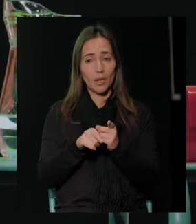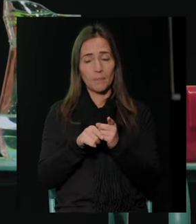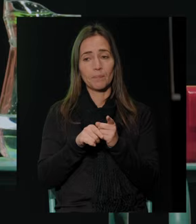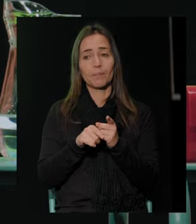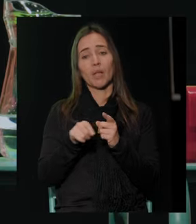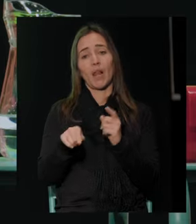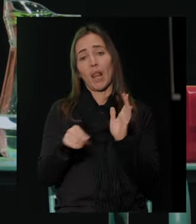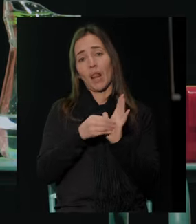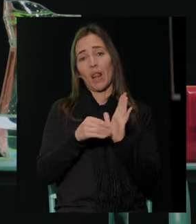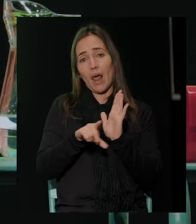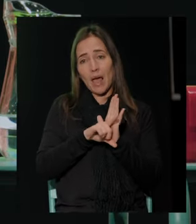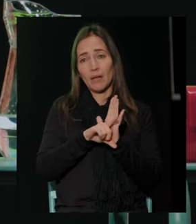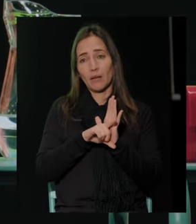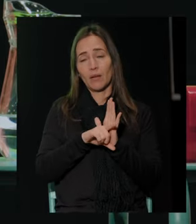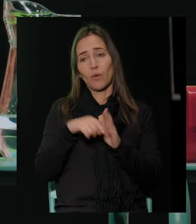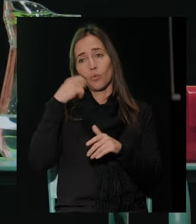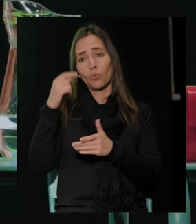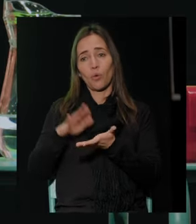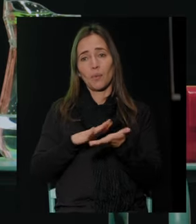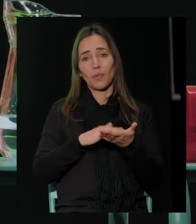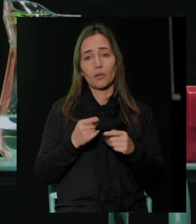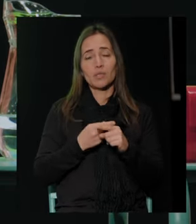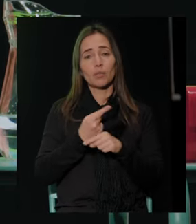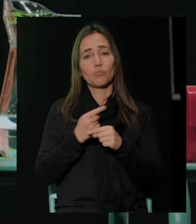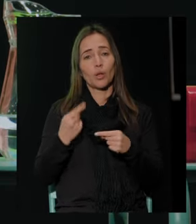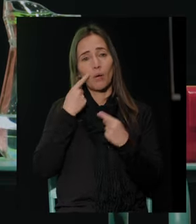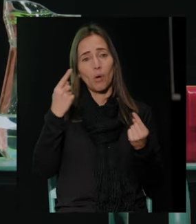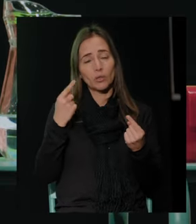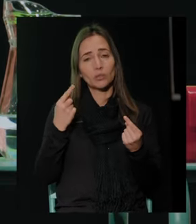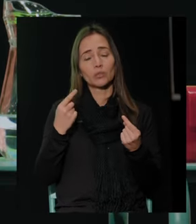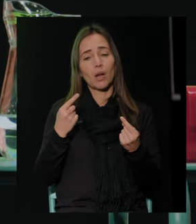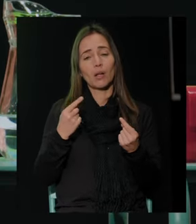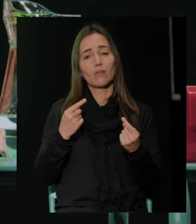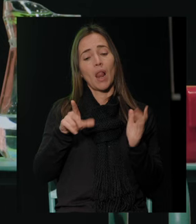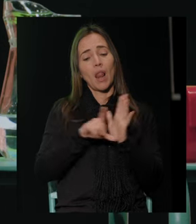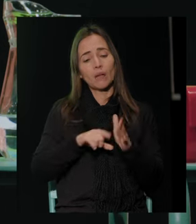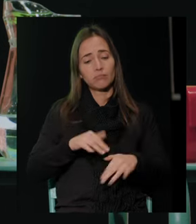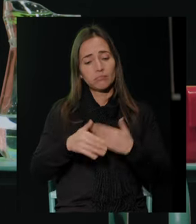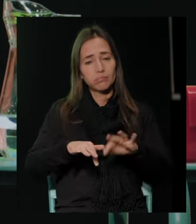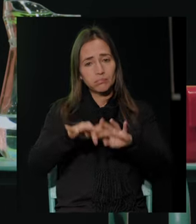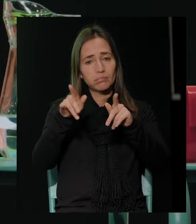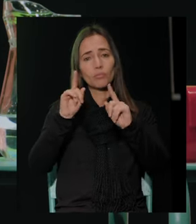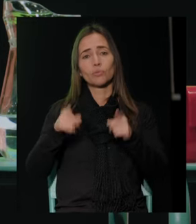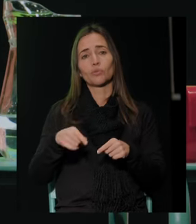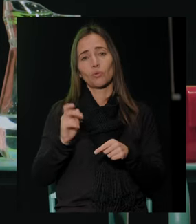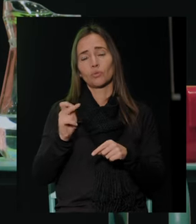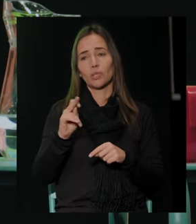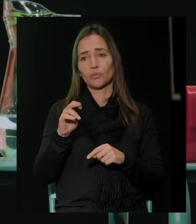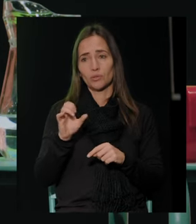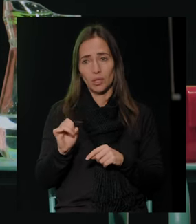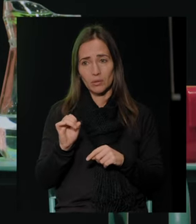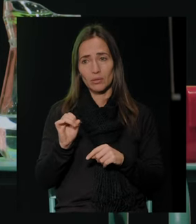está nas próprias leis, portanto o documentário é interessante porque ele mostra a evolução legislativa como ela foi acontecendo no início dos anos 30,